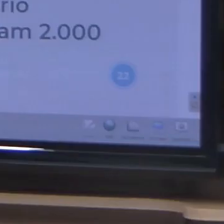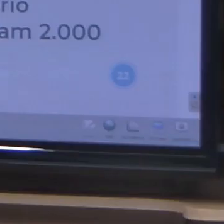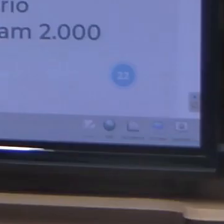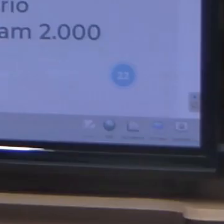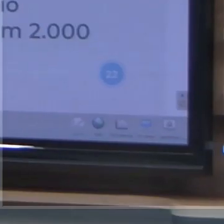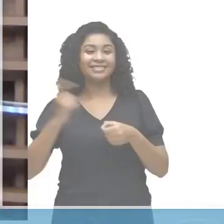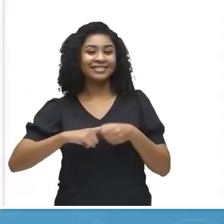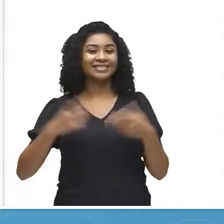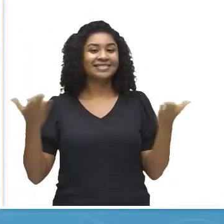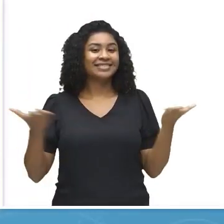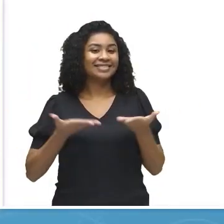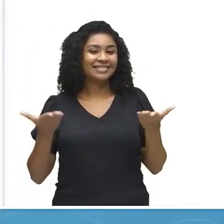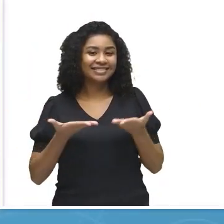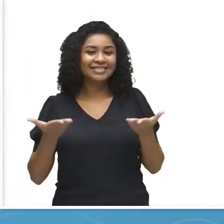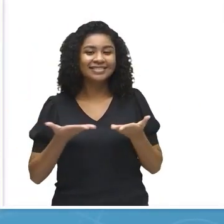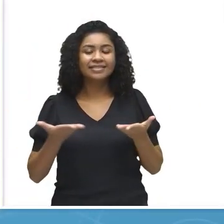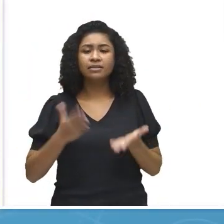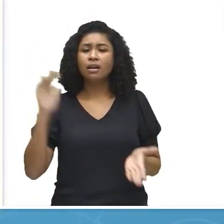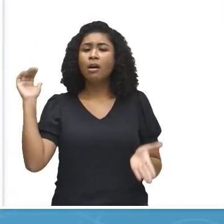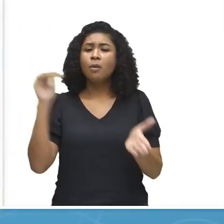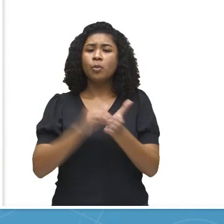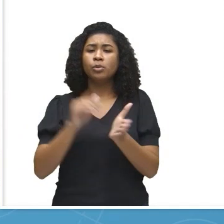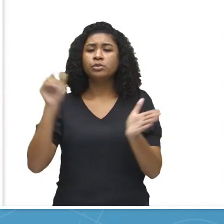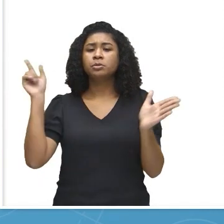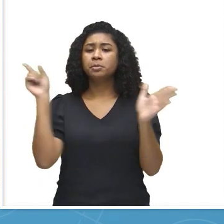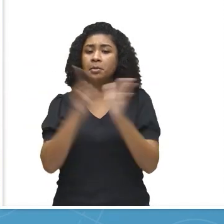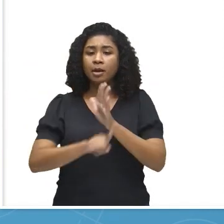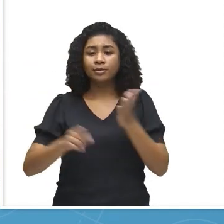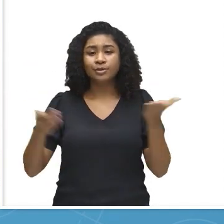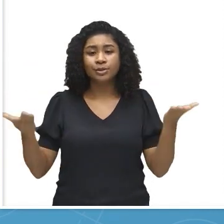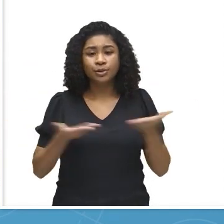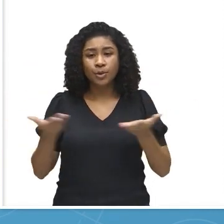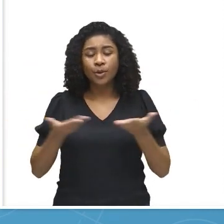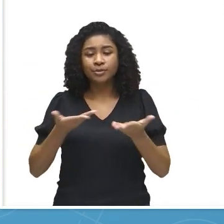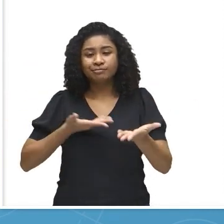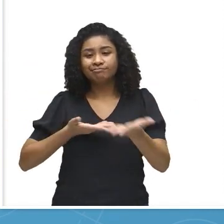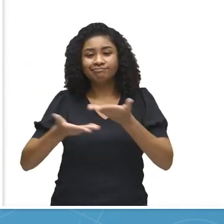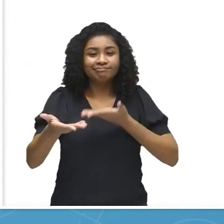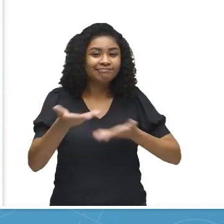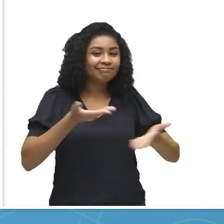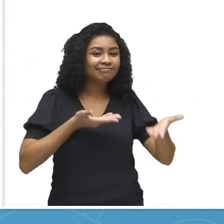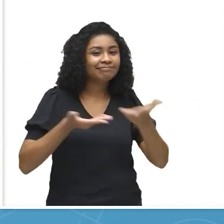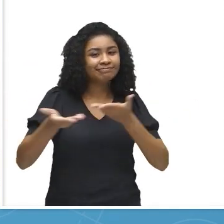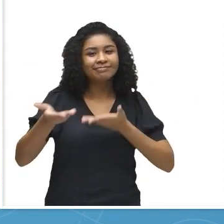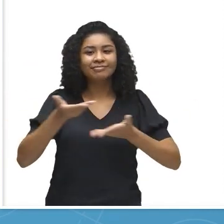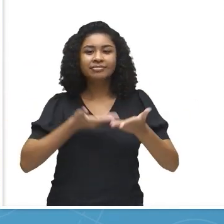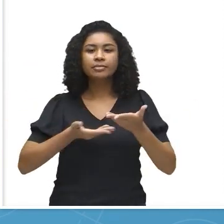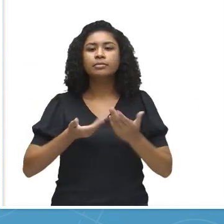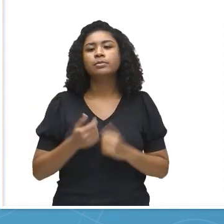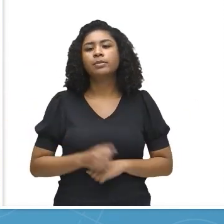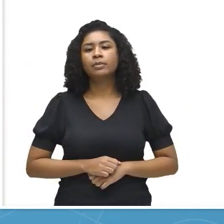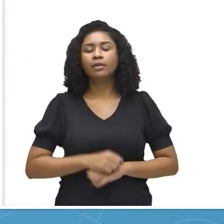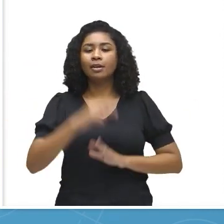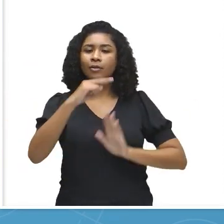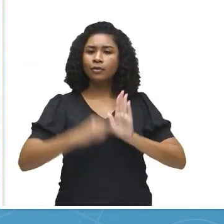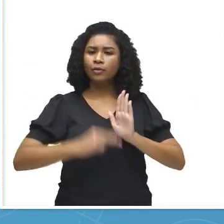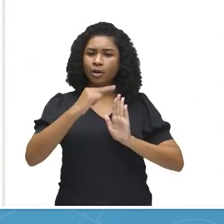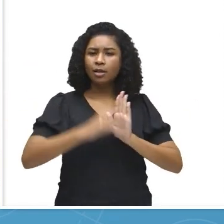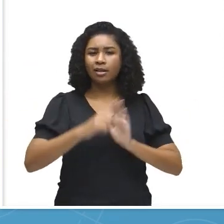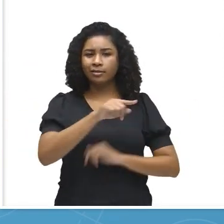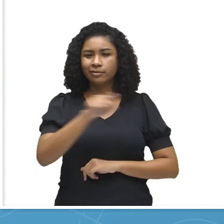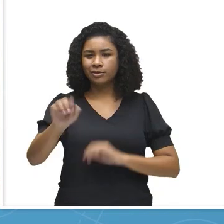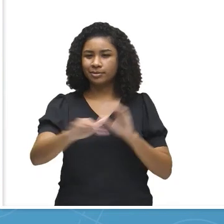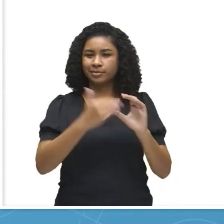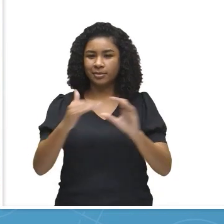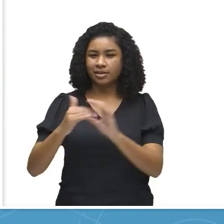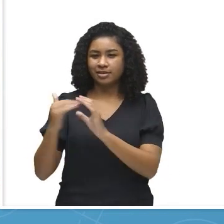Voltamos, galera, para essa nossa última interação da aula de hoje. Gostaria mais uma vez de ler algumas respostas que vocês enviaram para